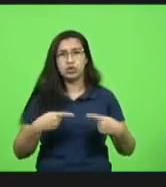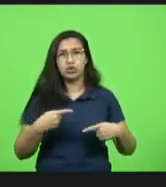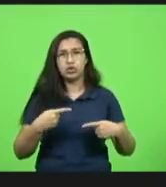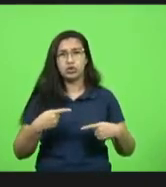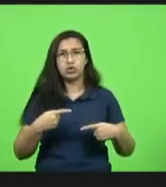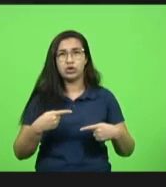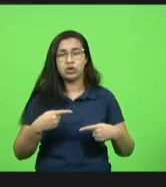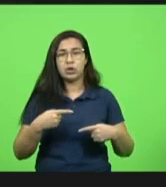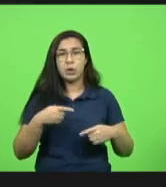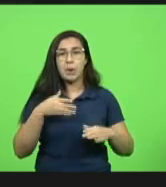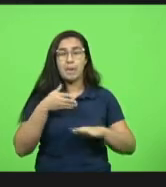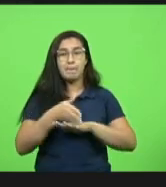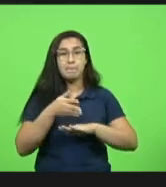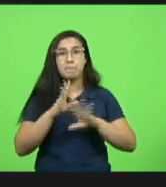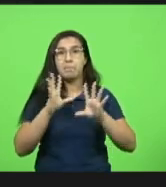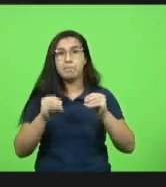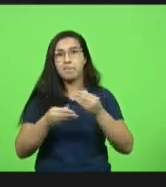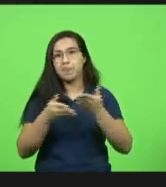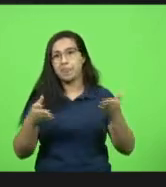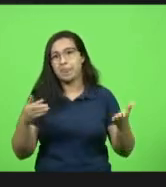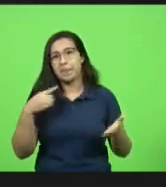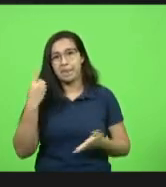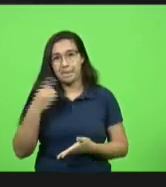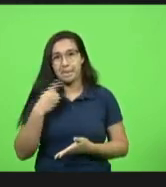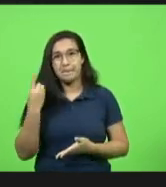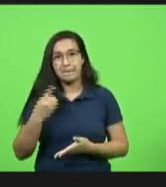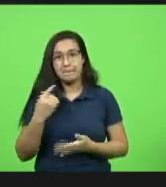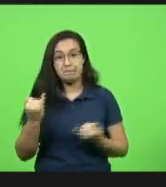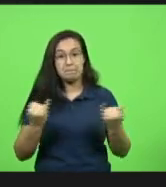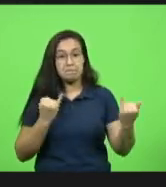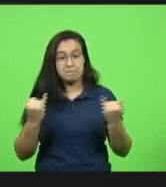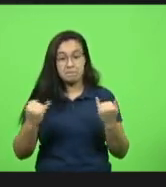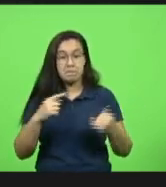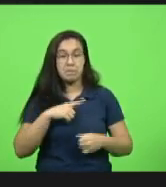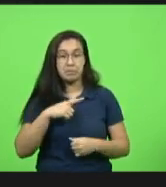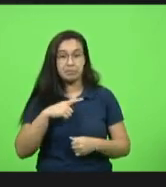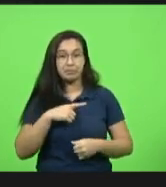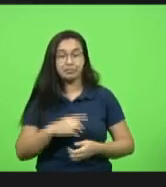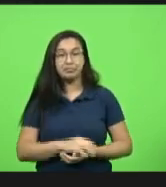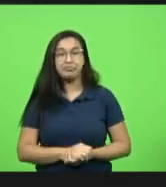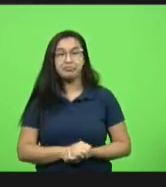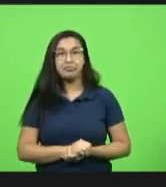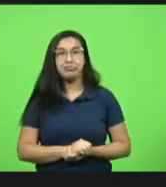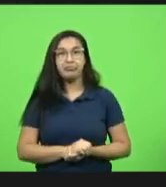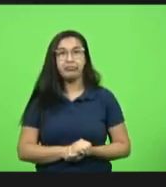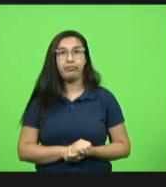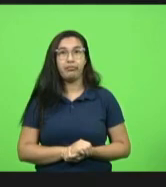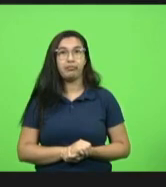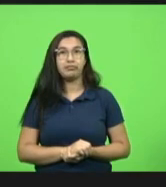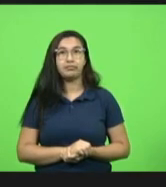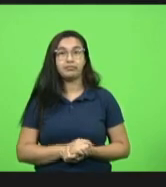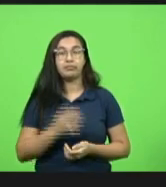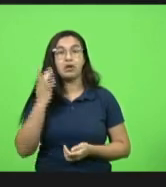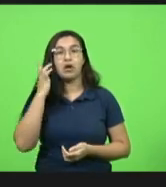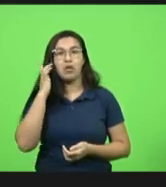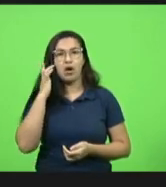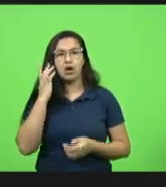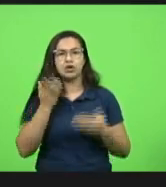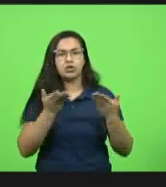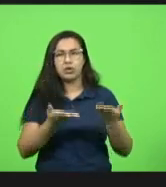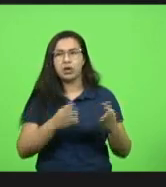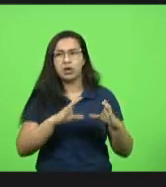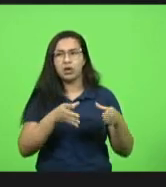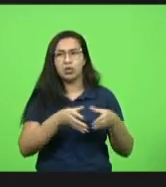com a participação de todos os deputados, né, com tantas informações também, e acho que a diligência ela é